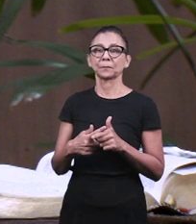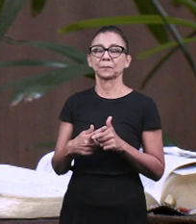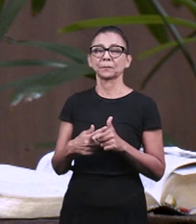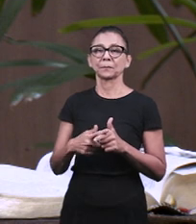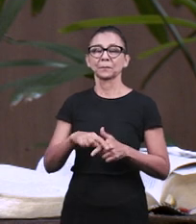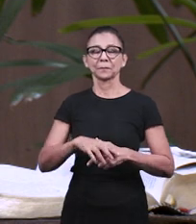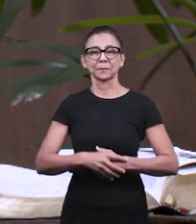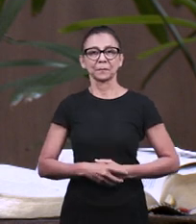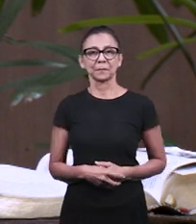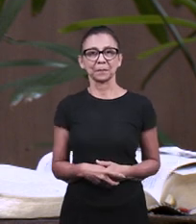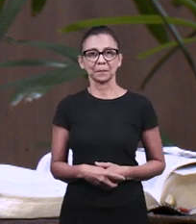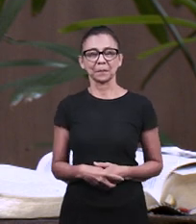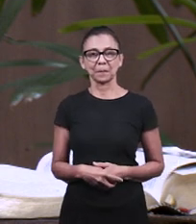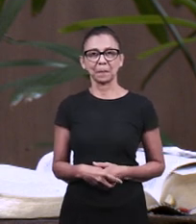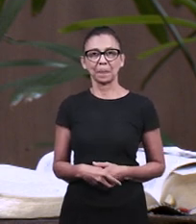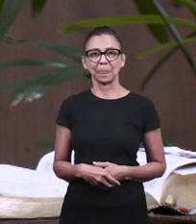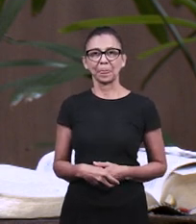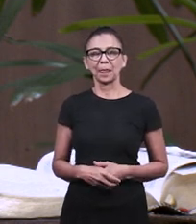sábado.